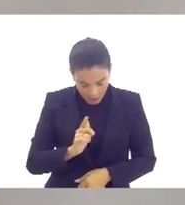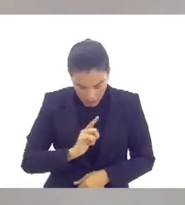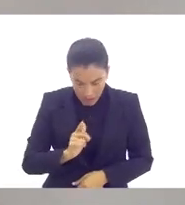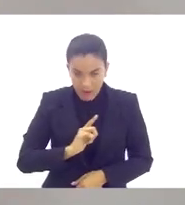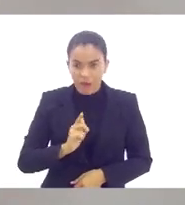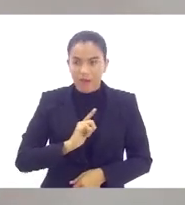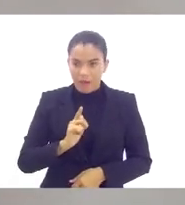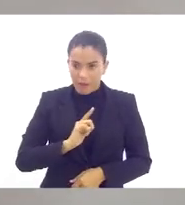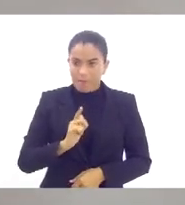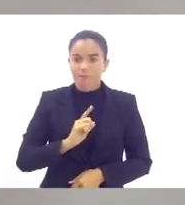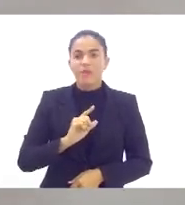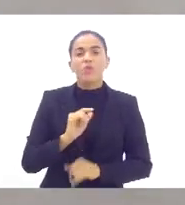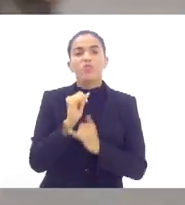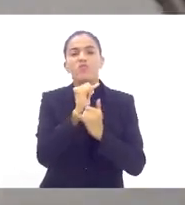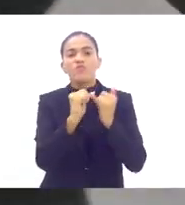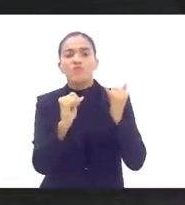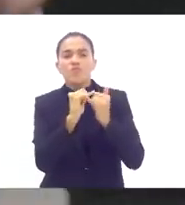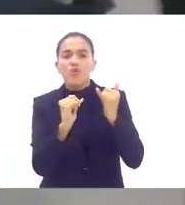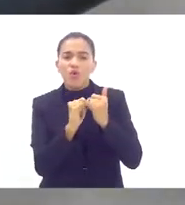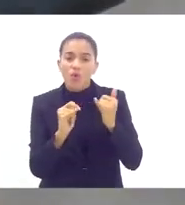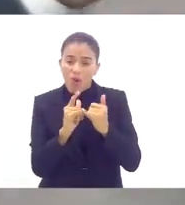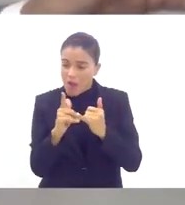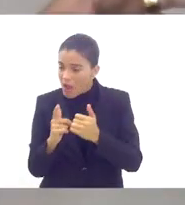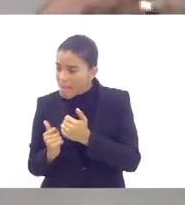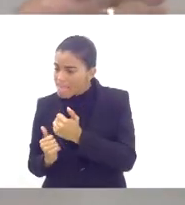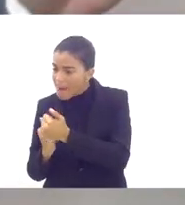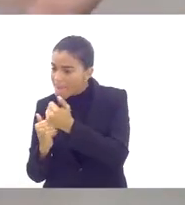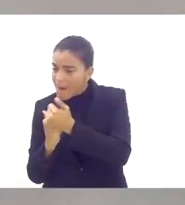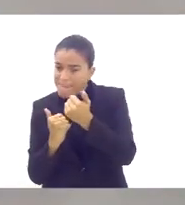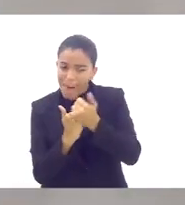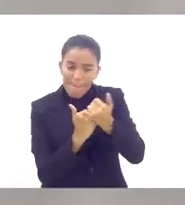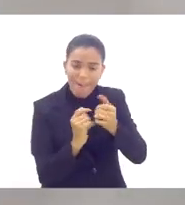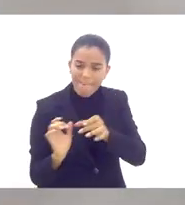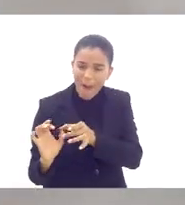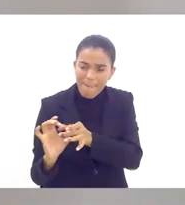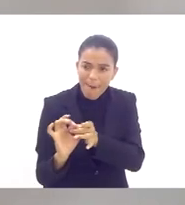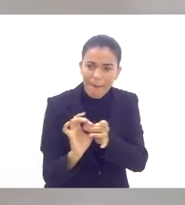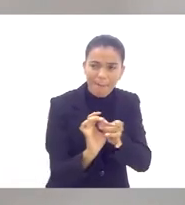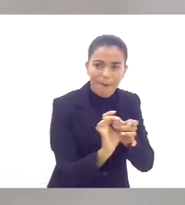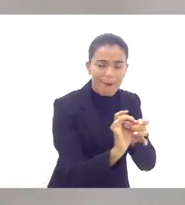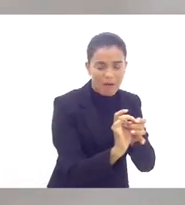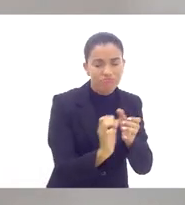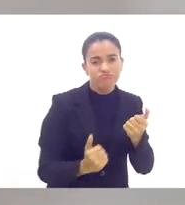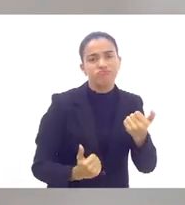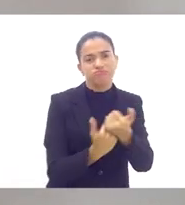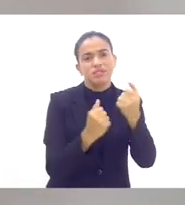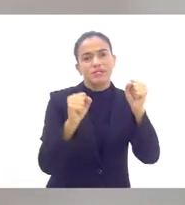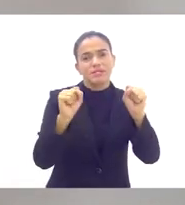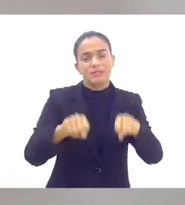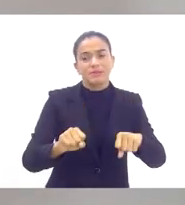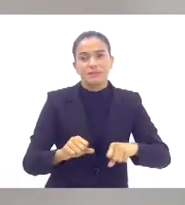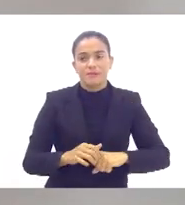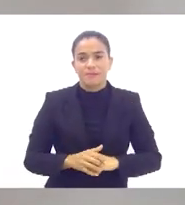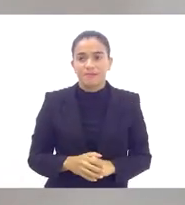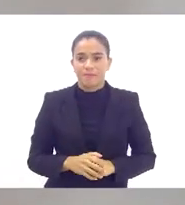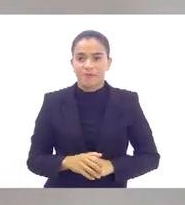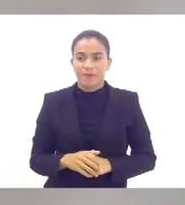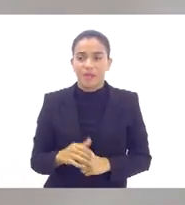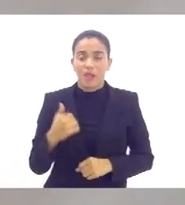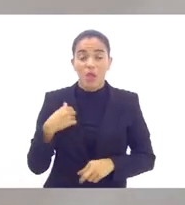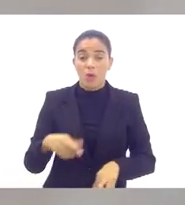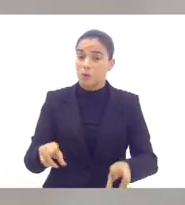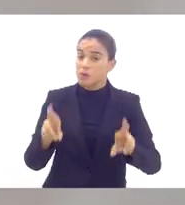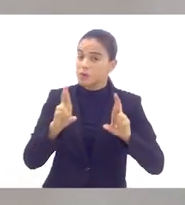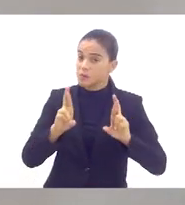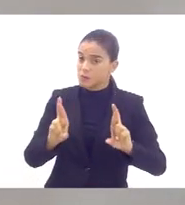um pedacinho que você fizer somará com os demais órgãos e vai ajudar todo mundo. Entendeu? Então, eu espero